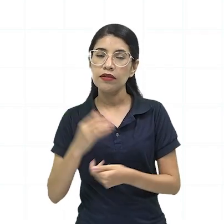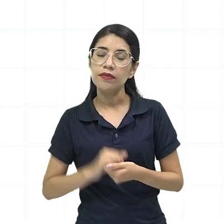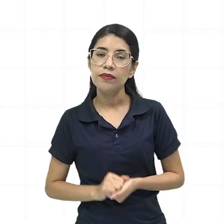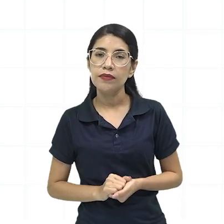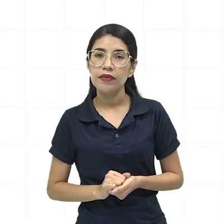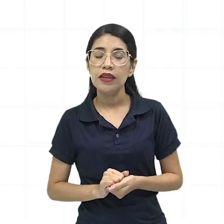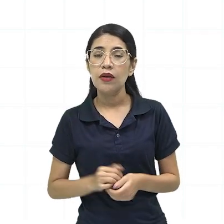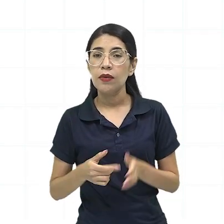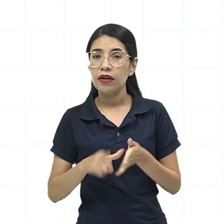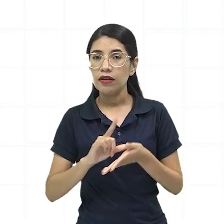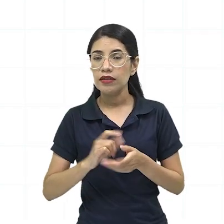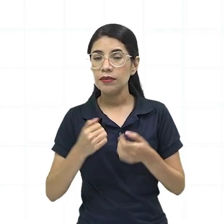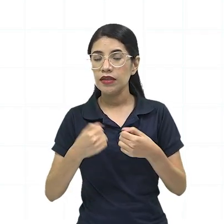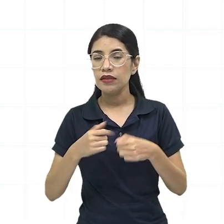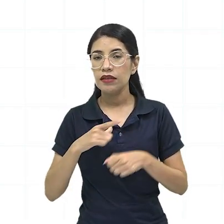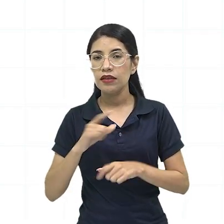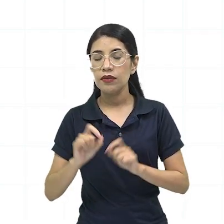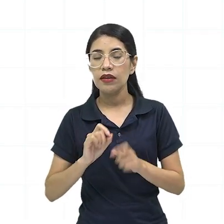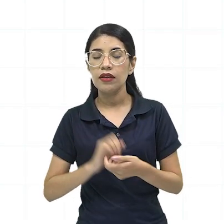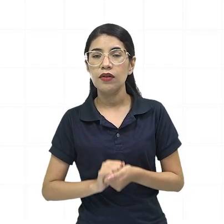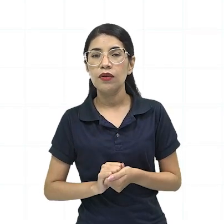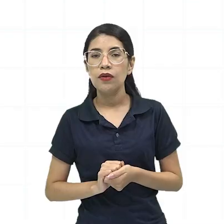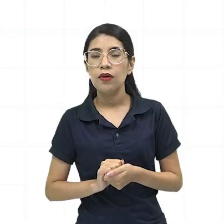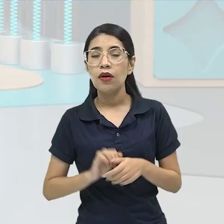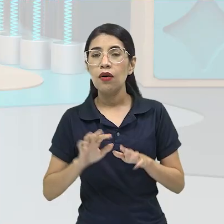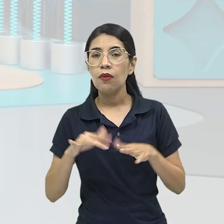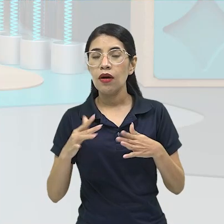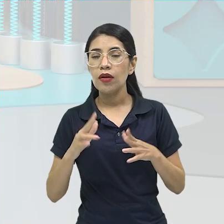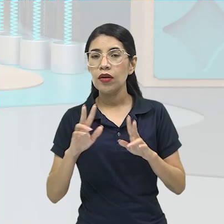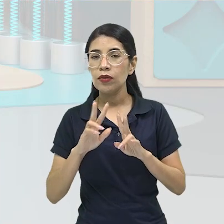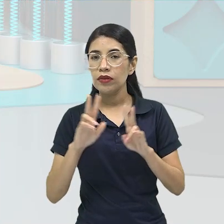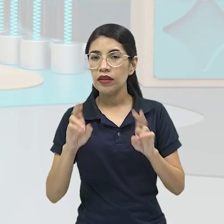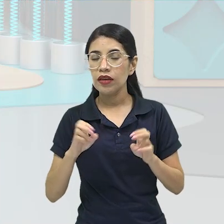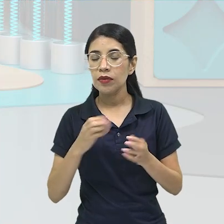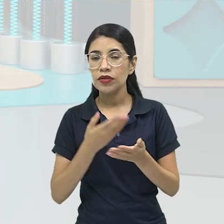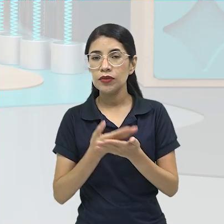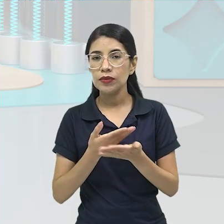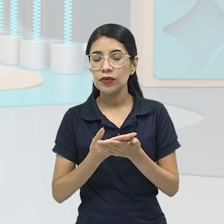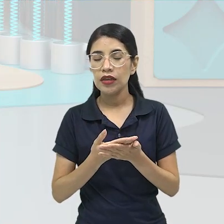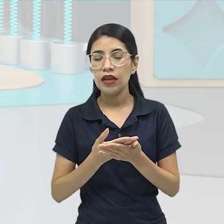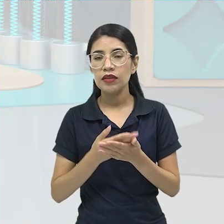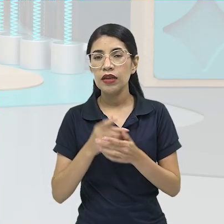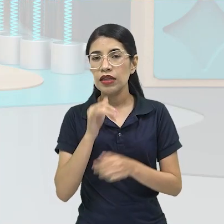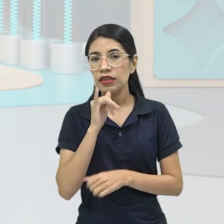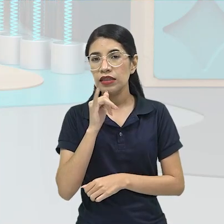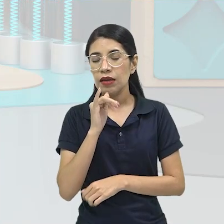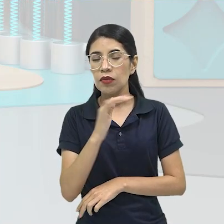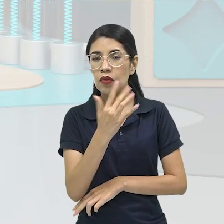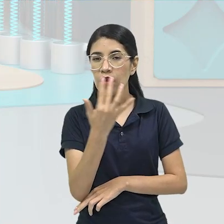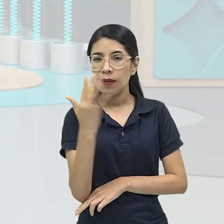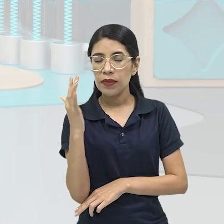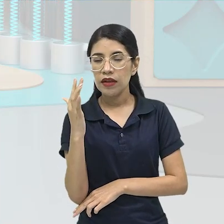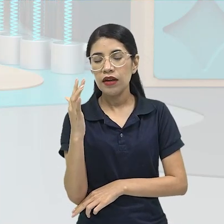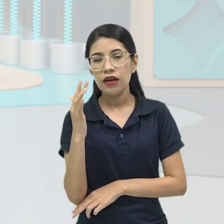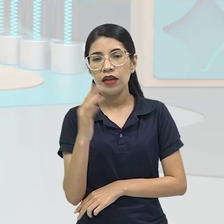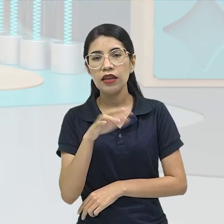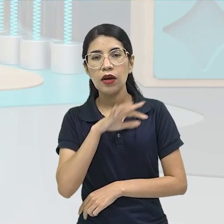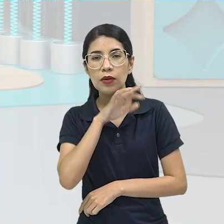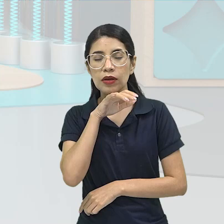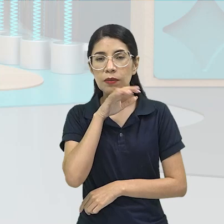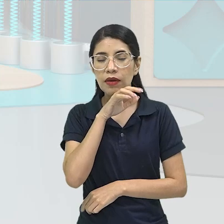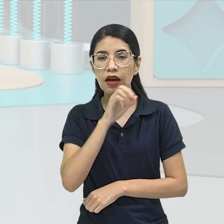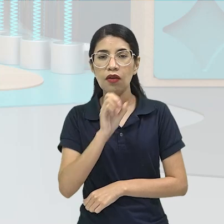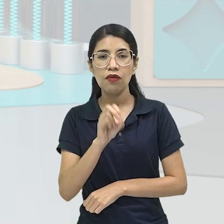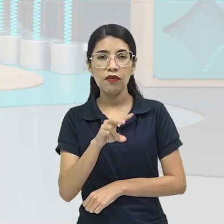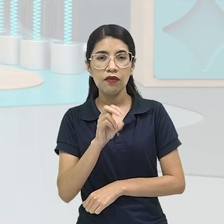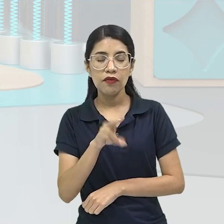ter o objeto de estudo. O que vai ser? Vai ser uma planta, vai ser um animal, vai ser a vacina, vai